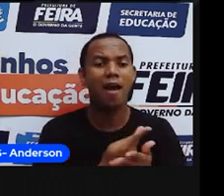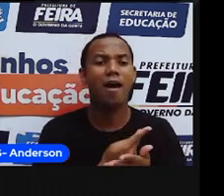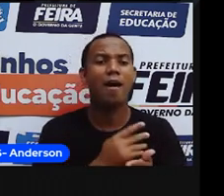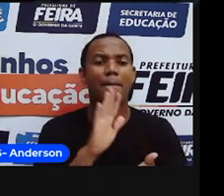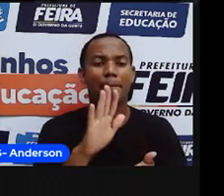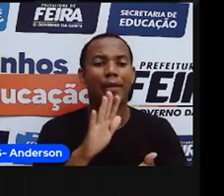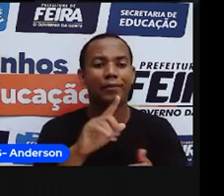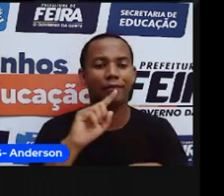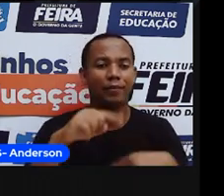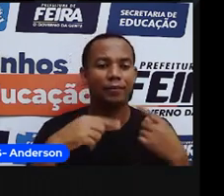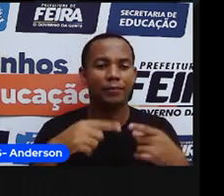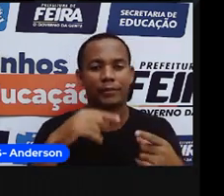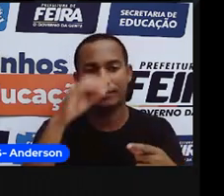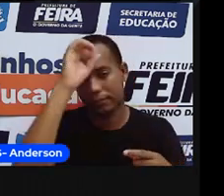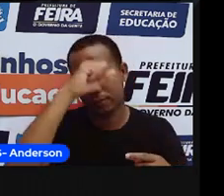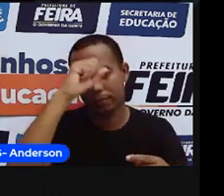verdade,